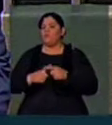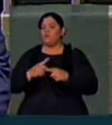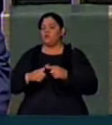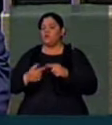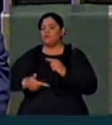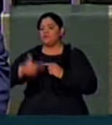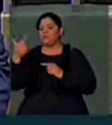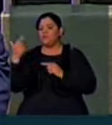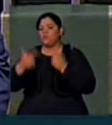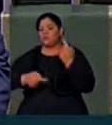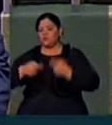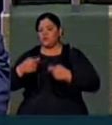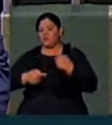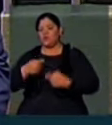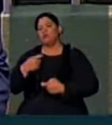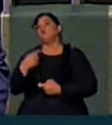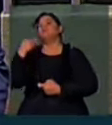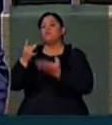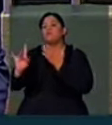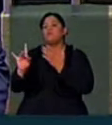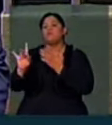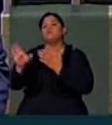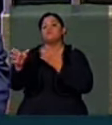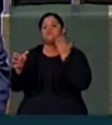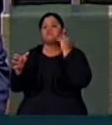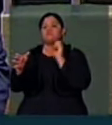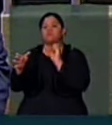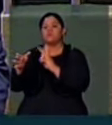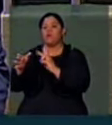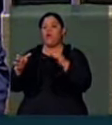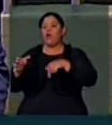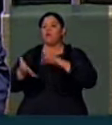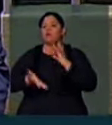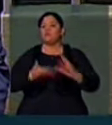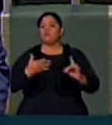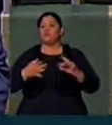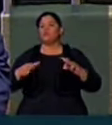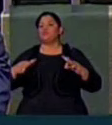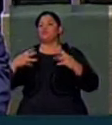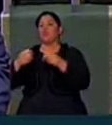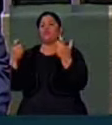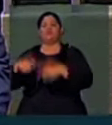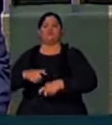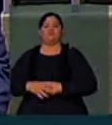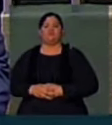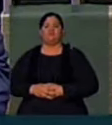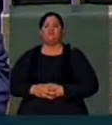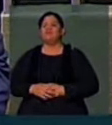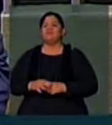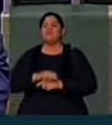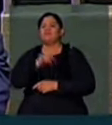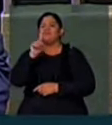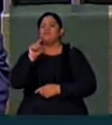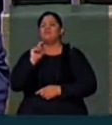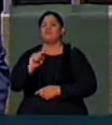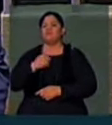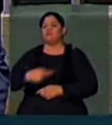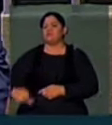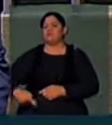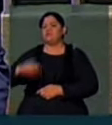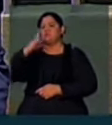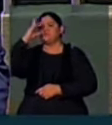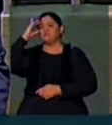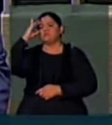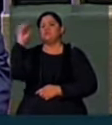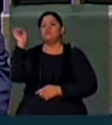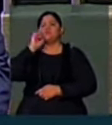Segunda Guerra sabíamos de que lado estava o inimigo. Aqui ele está em toda parte. Que presidente é essa que ataca